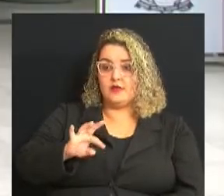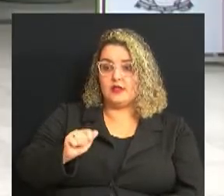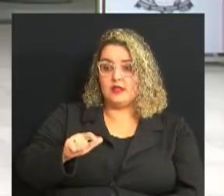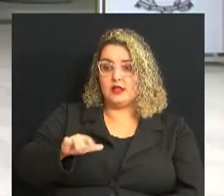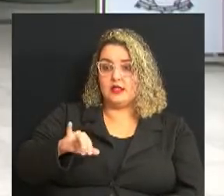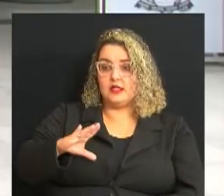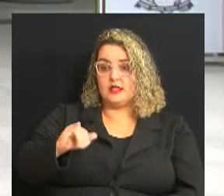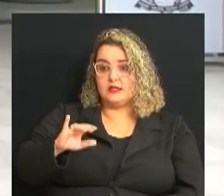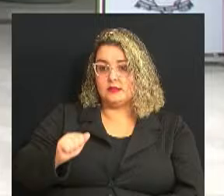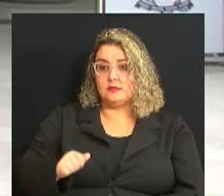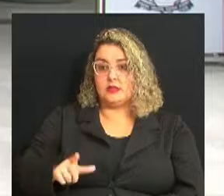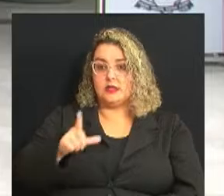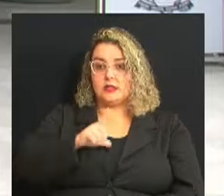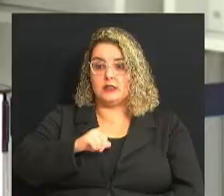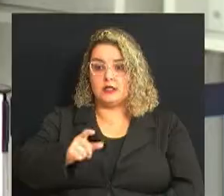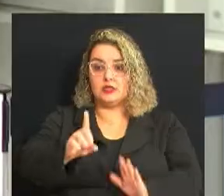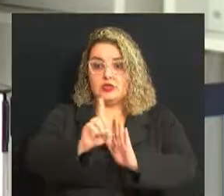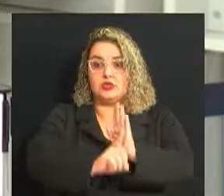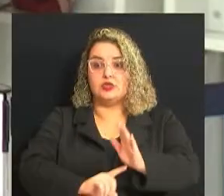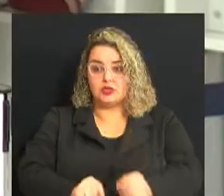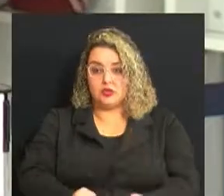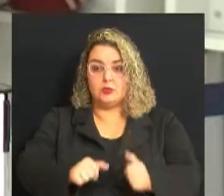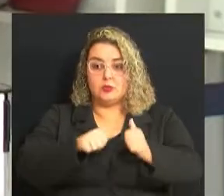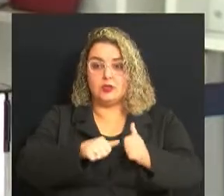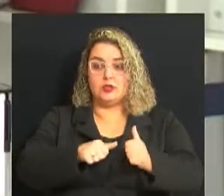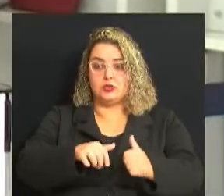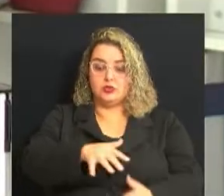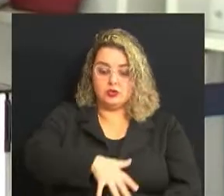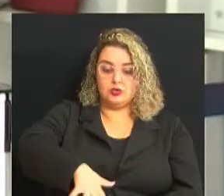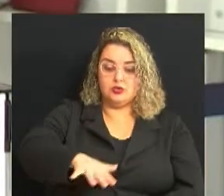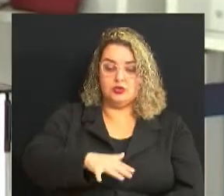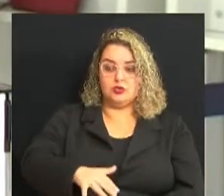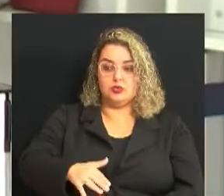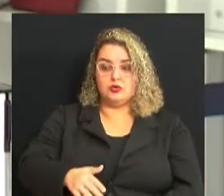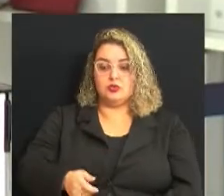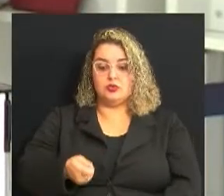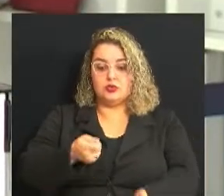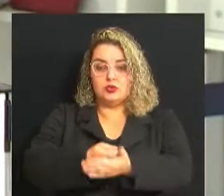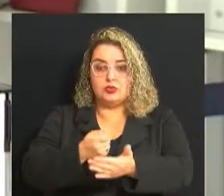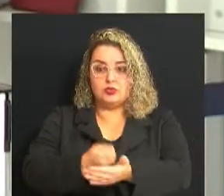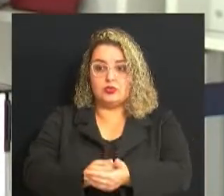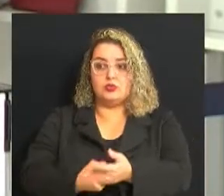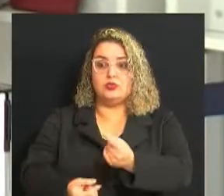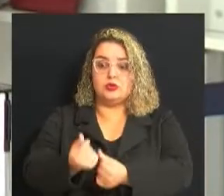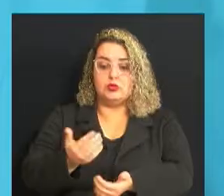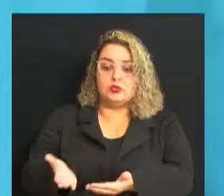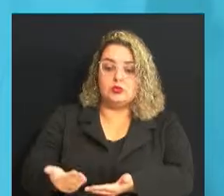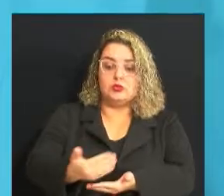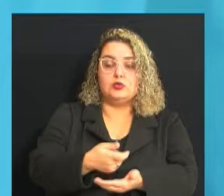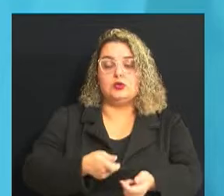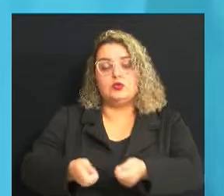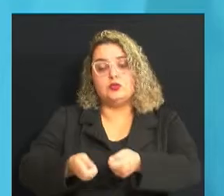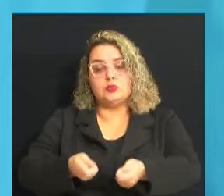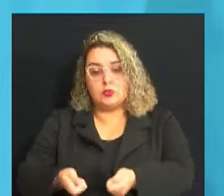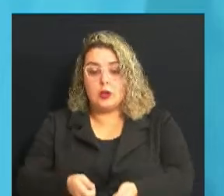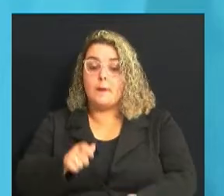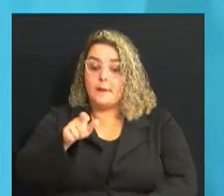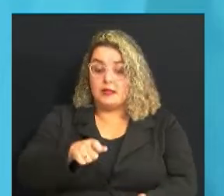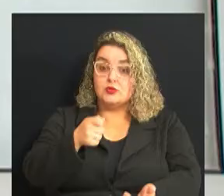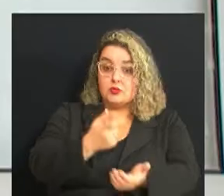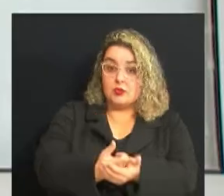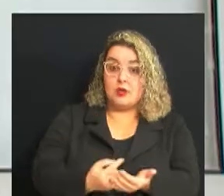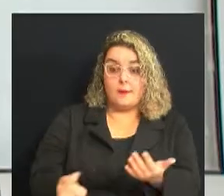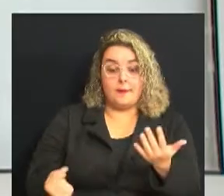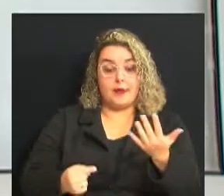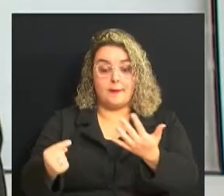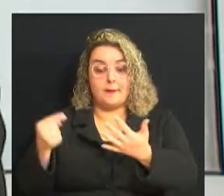ao benefício, de acordo com o diretor do Departamento de Cobrança e Controle de Arrecadação, o contribuinte deve observar alguns